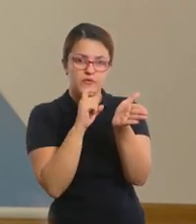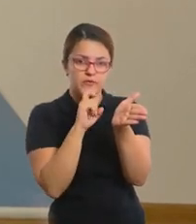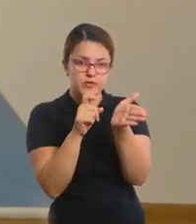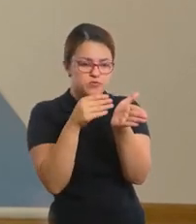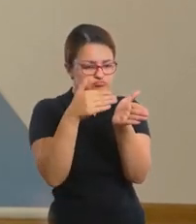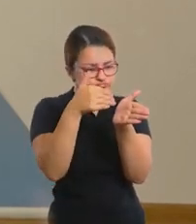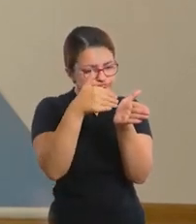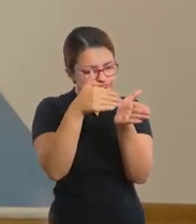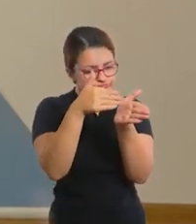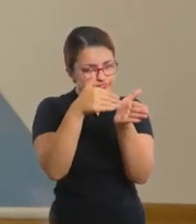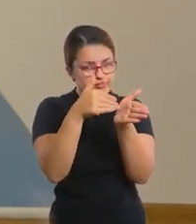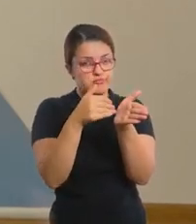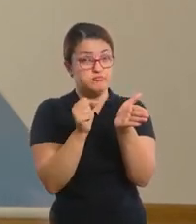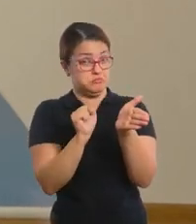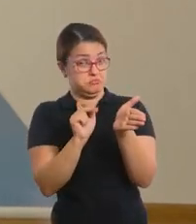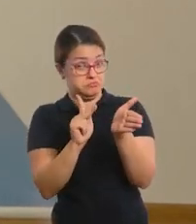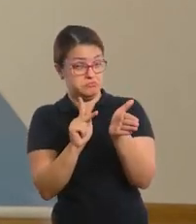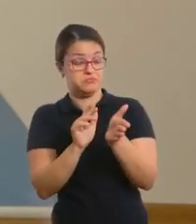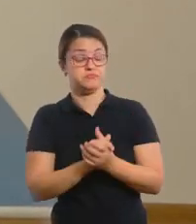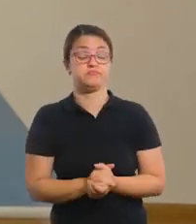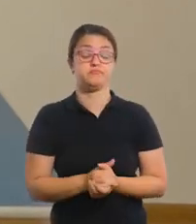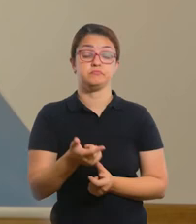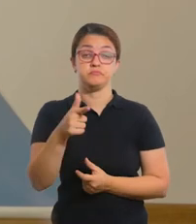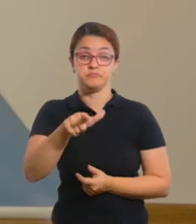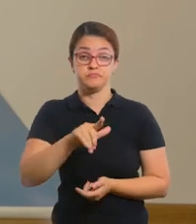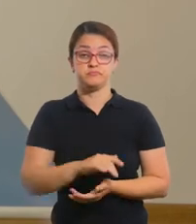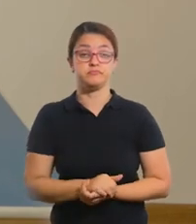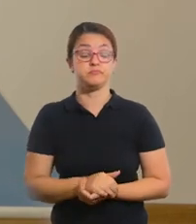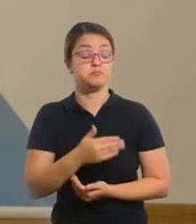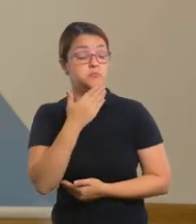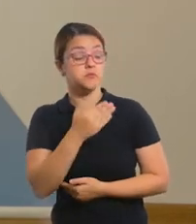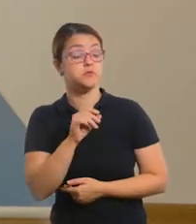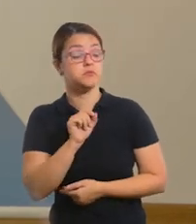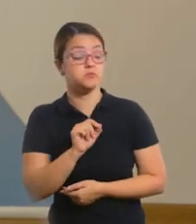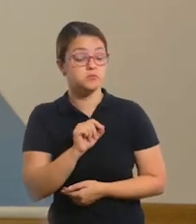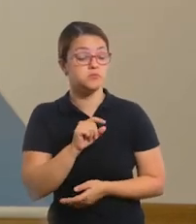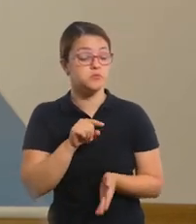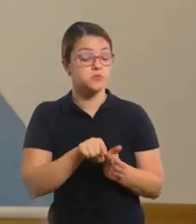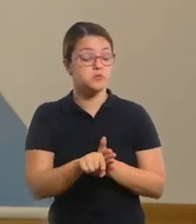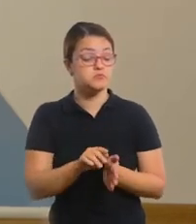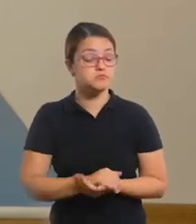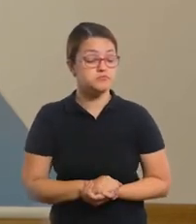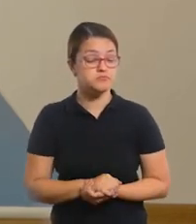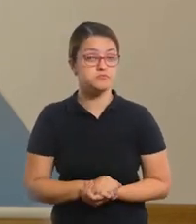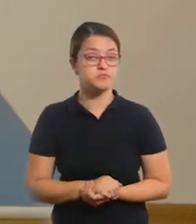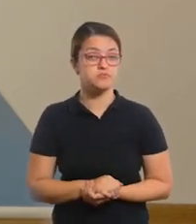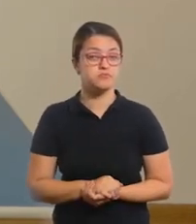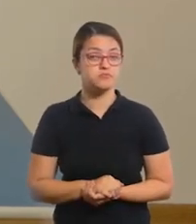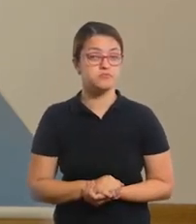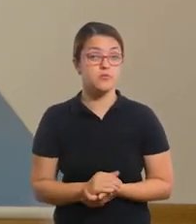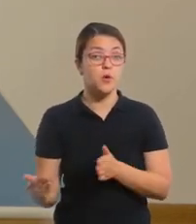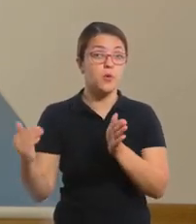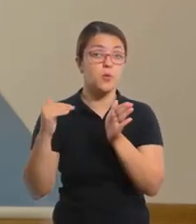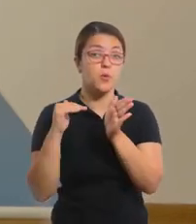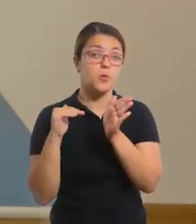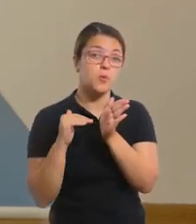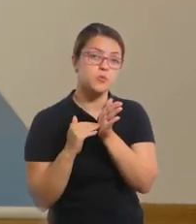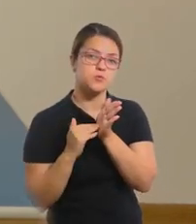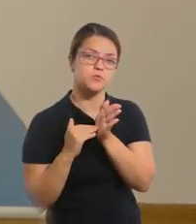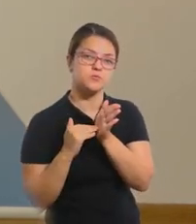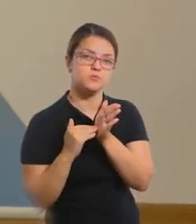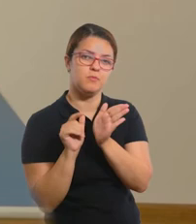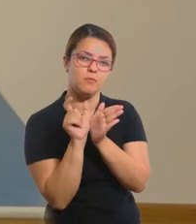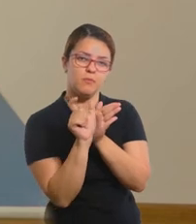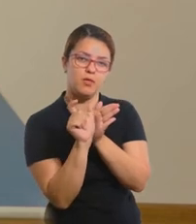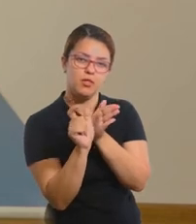pintar. Muito bem. Depois, vamos lá? Vamos ver o que pede. Pinte a